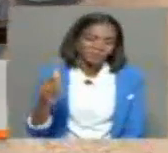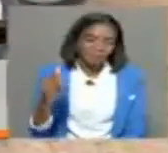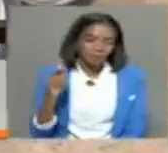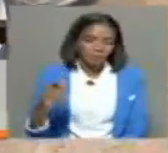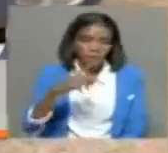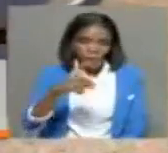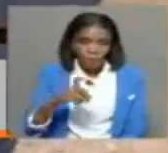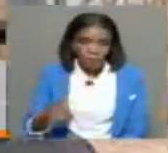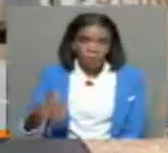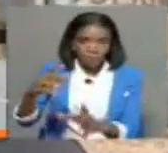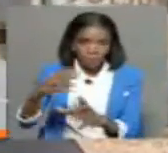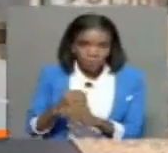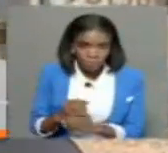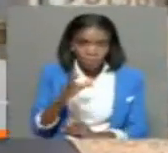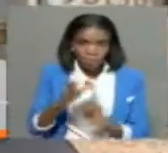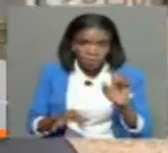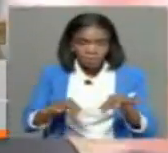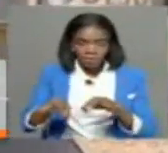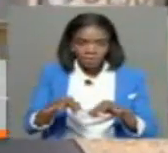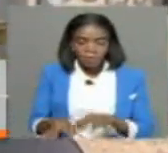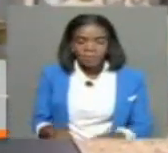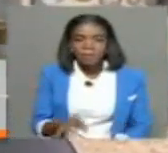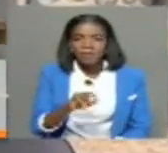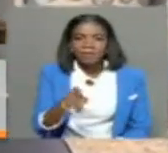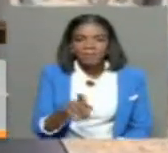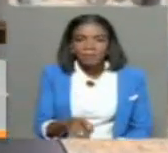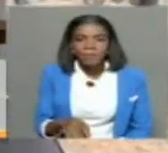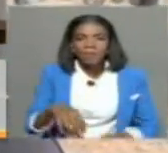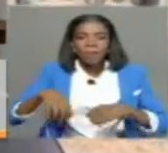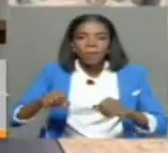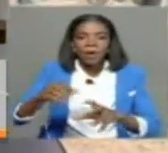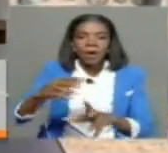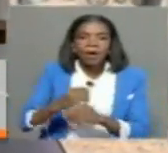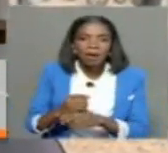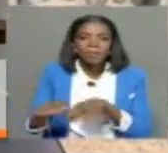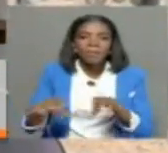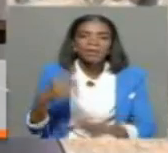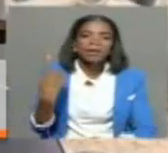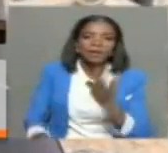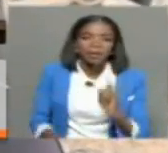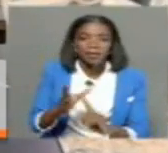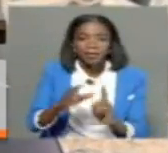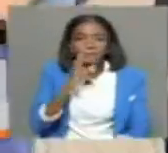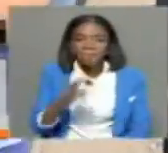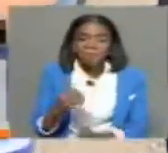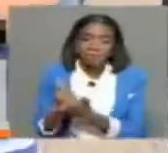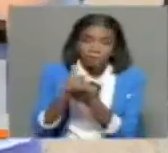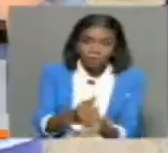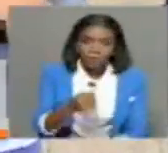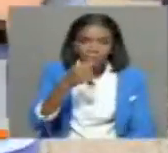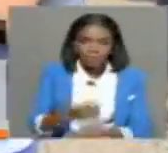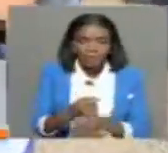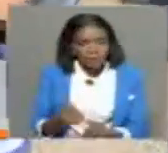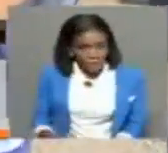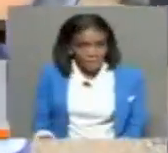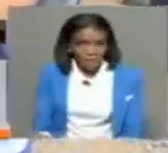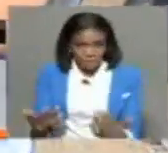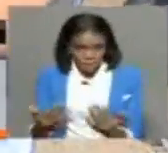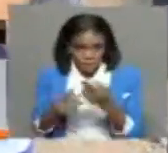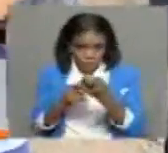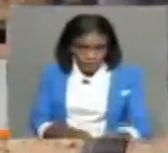uma motorizada no âmbito do combate à pobreza, o que é que vai fazer com isto? Para me ajudar o meu serviço no campo. A governadora provincial